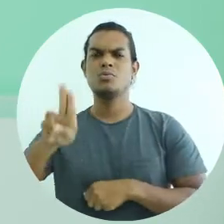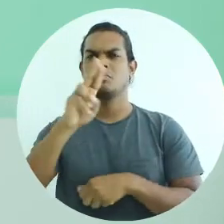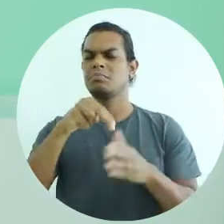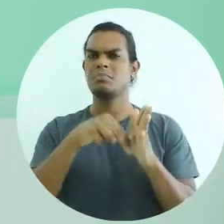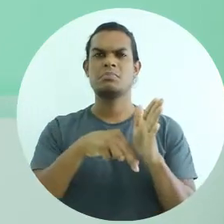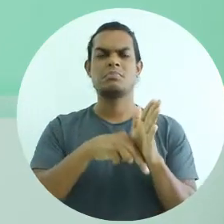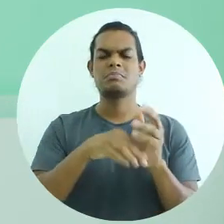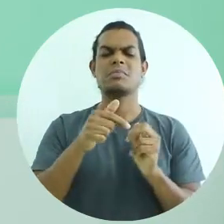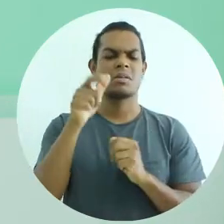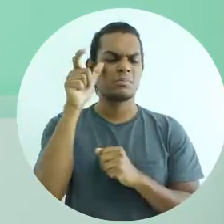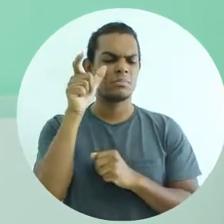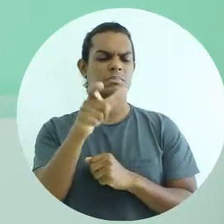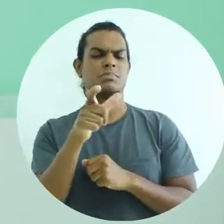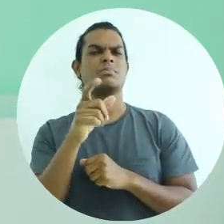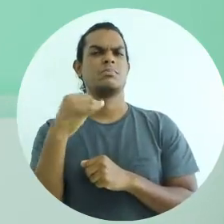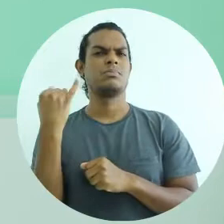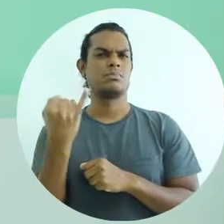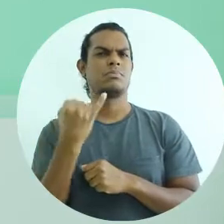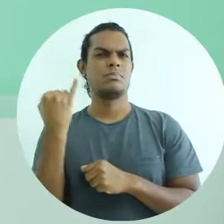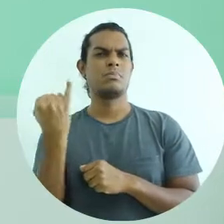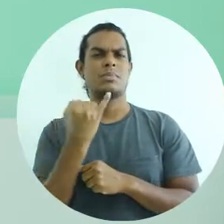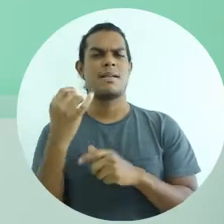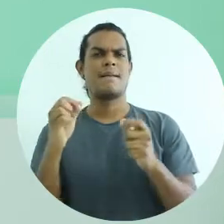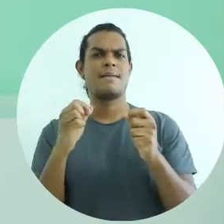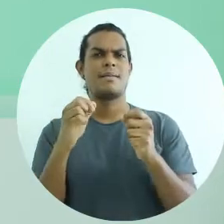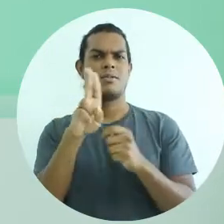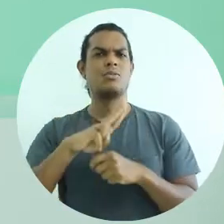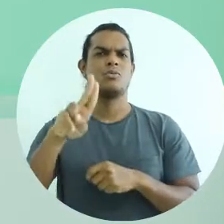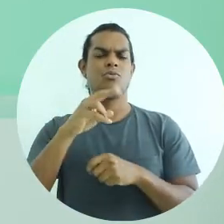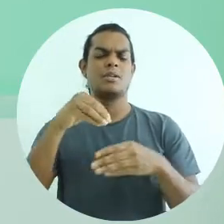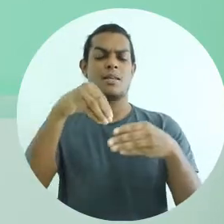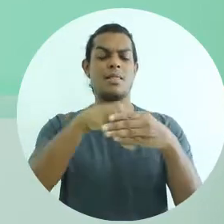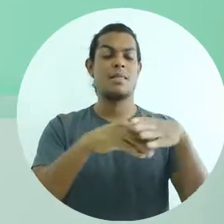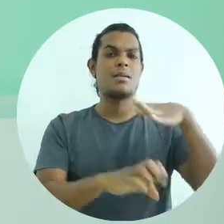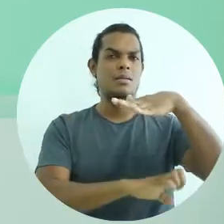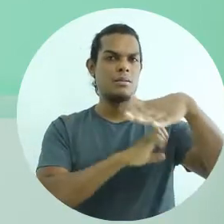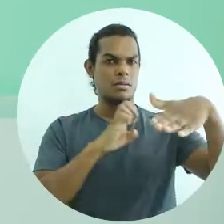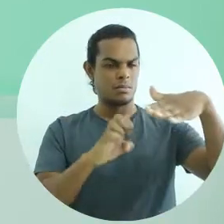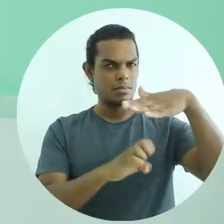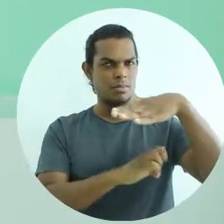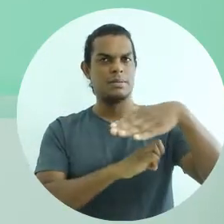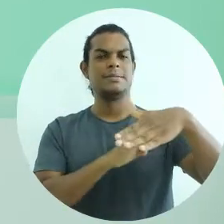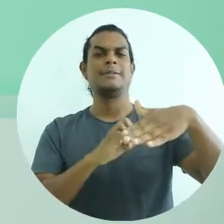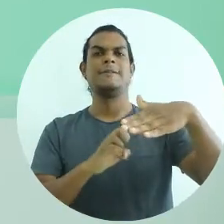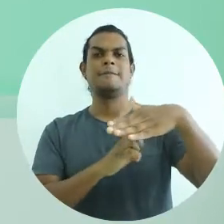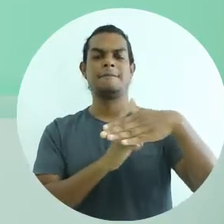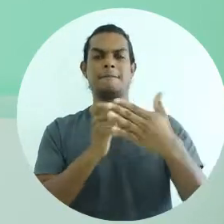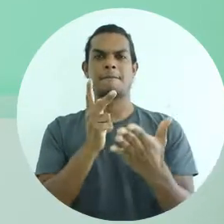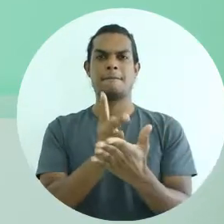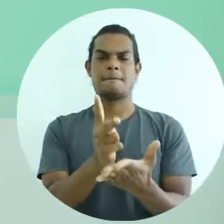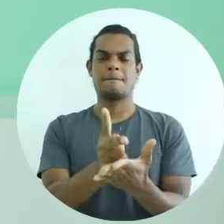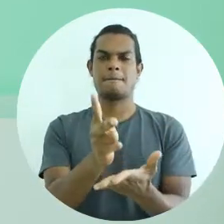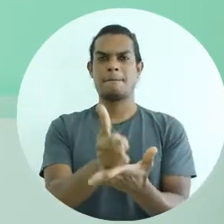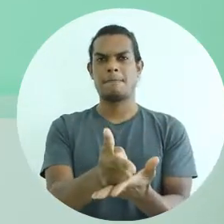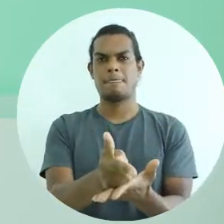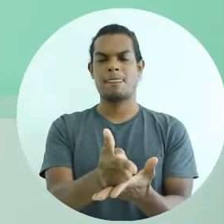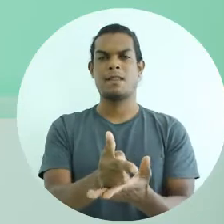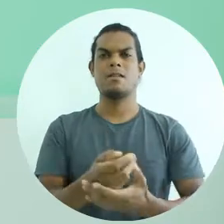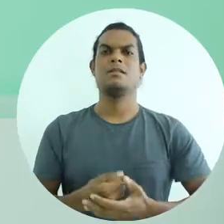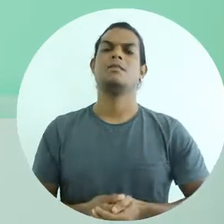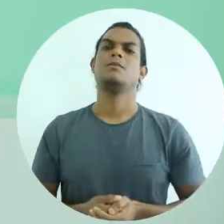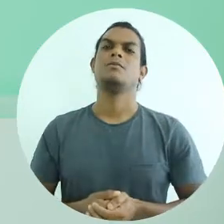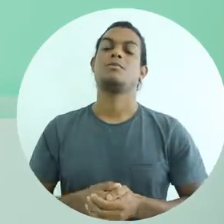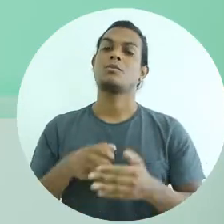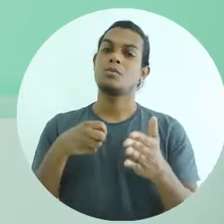interessante aquela norma para a minha empresa e fazê-la funcionar na minha empresa. Isso é implantar, fazer com que as pessoas cumpram aquelas